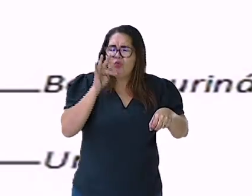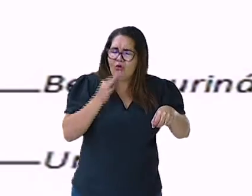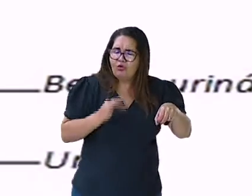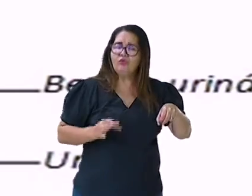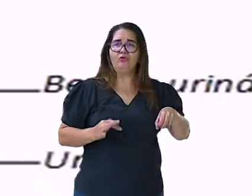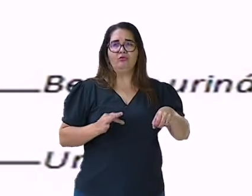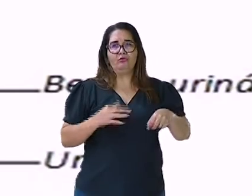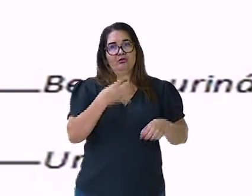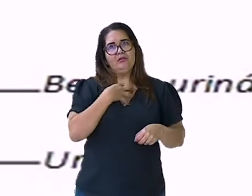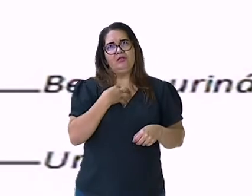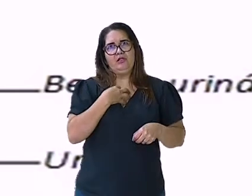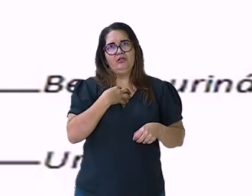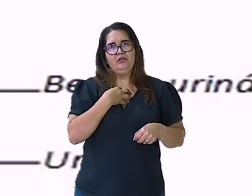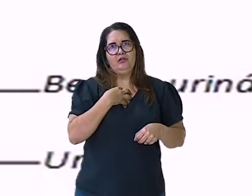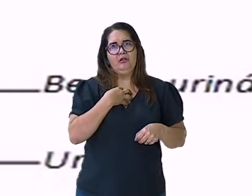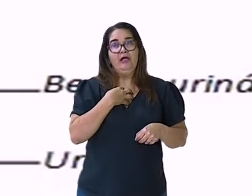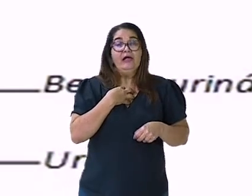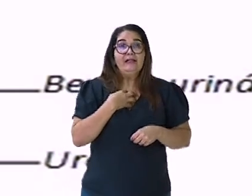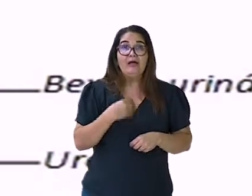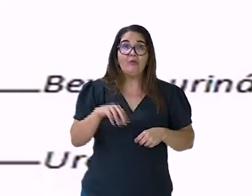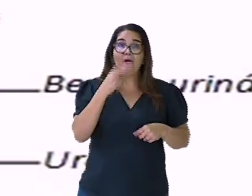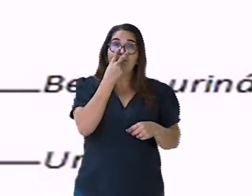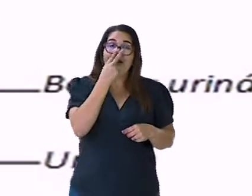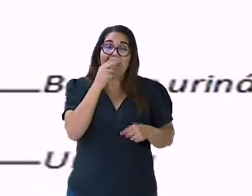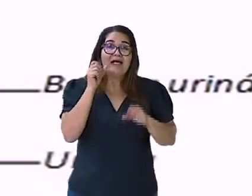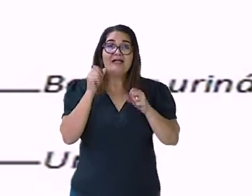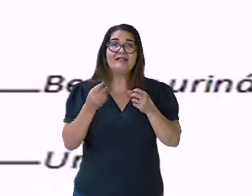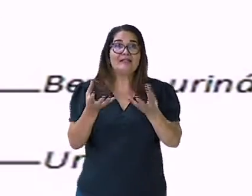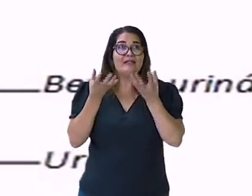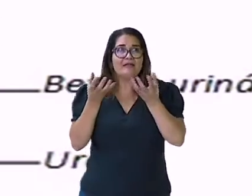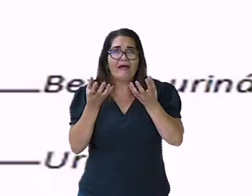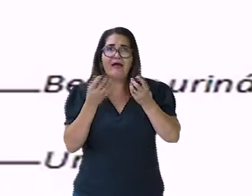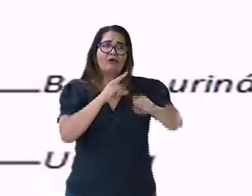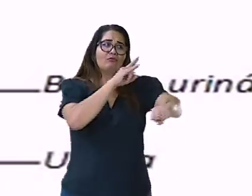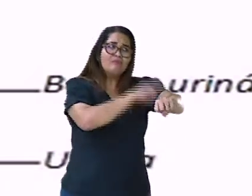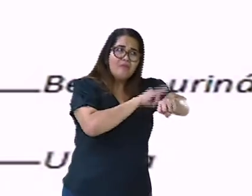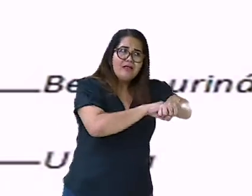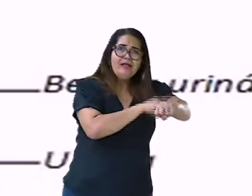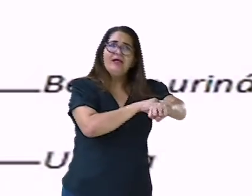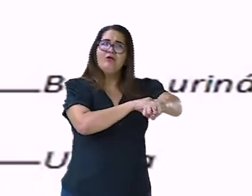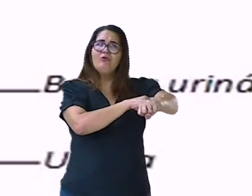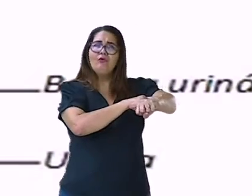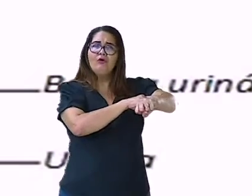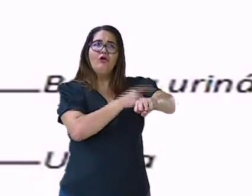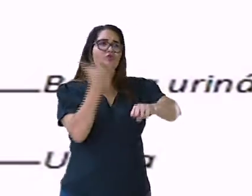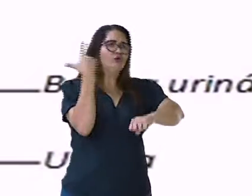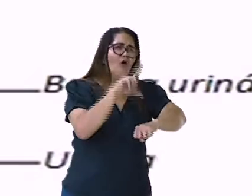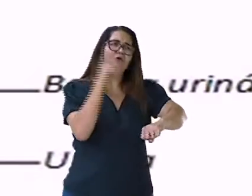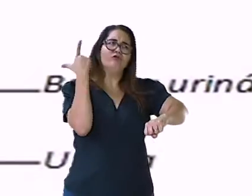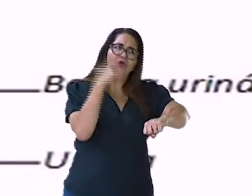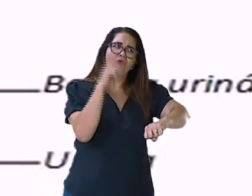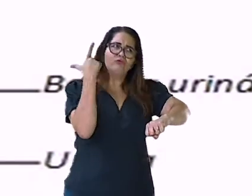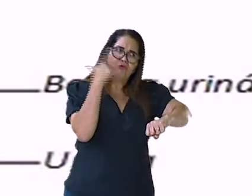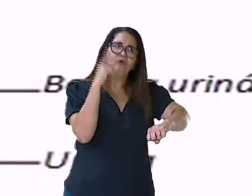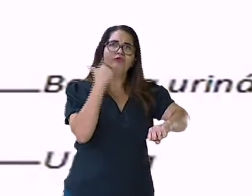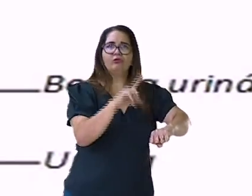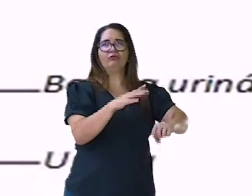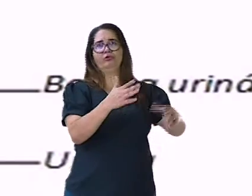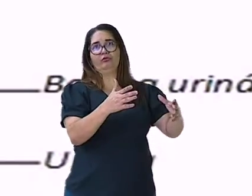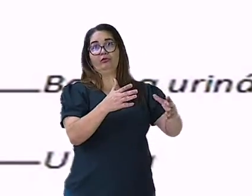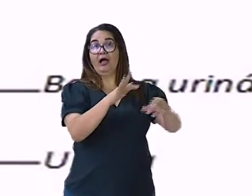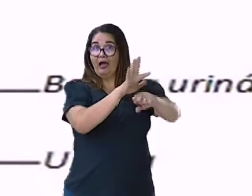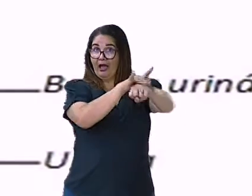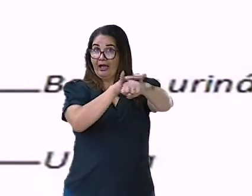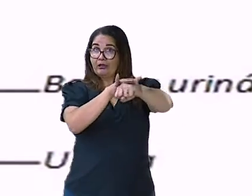ao banheiro. Isso tudo é tratado com antibióticos e com a ingestão de